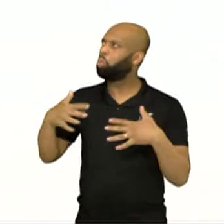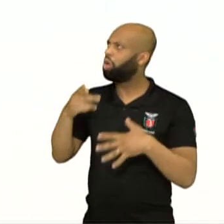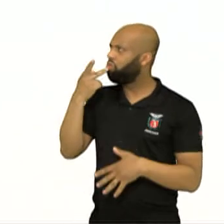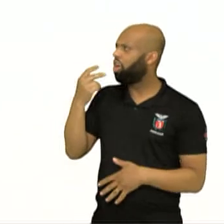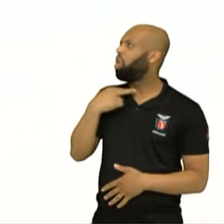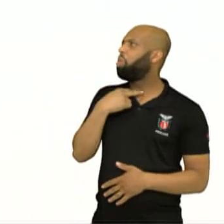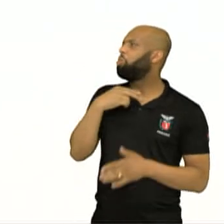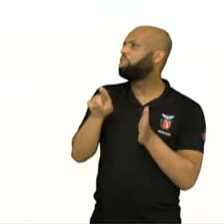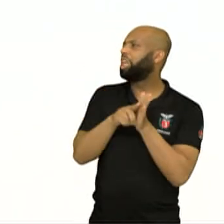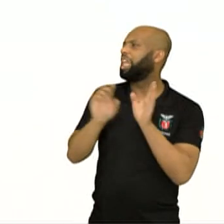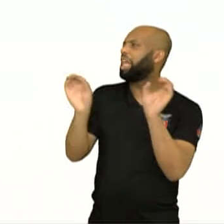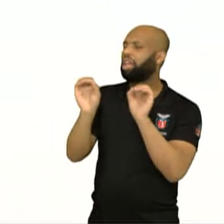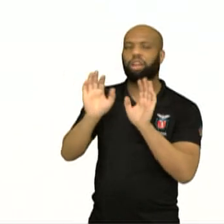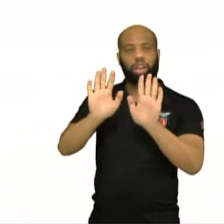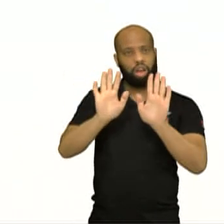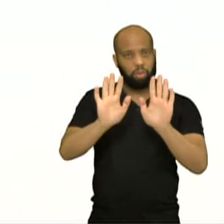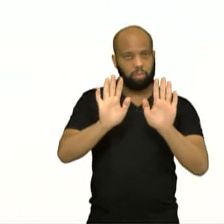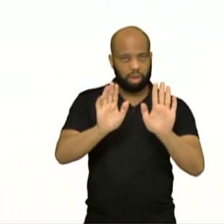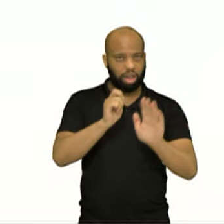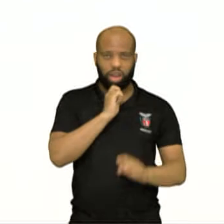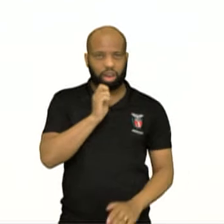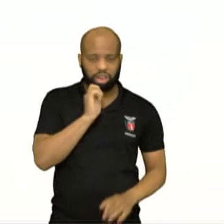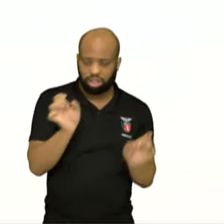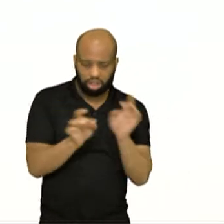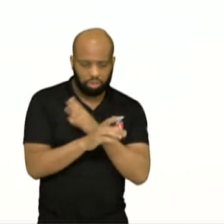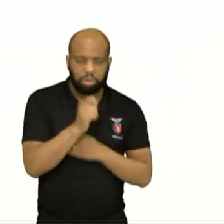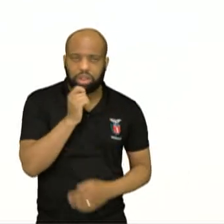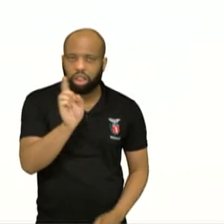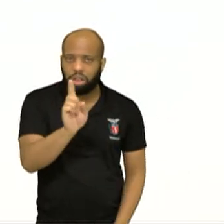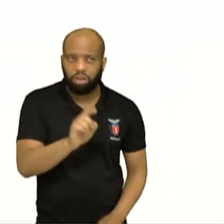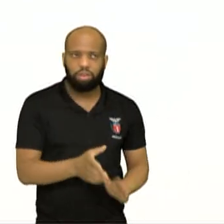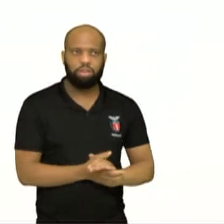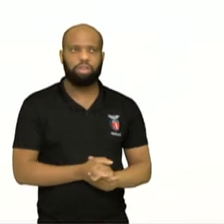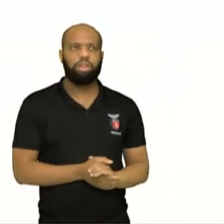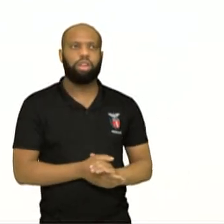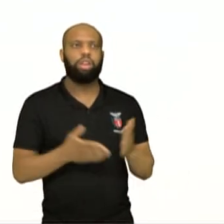podia dar nada negativo, calma, a gente nem terminou a conta ainda.